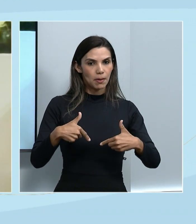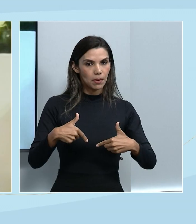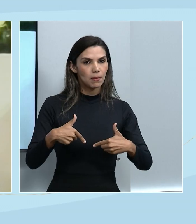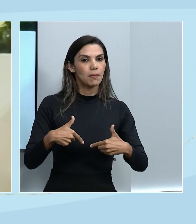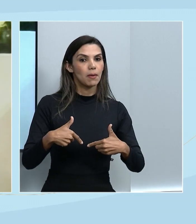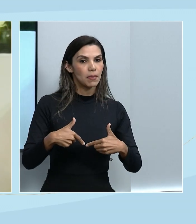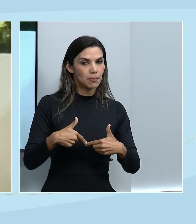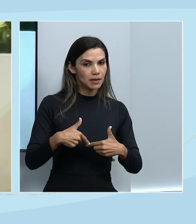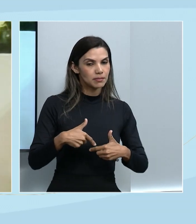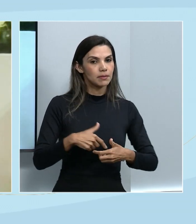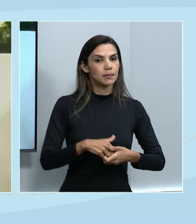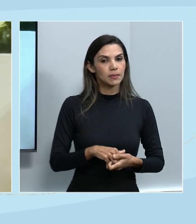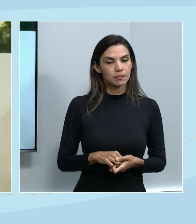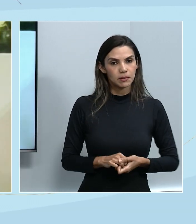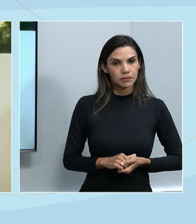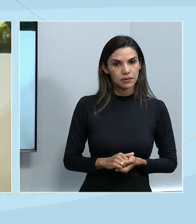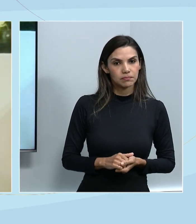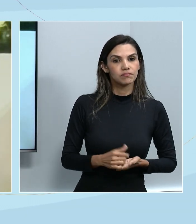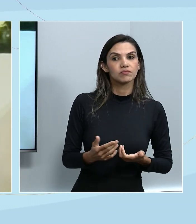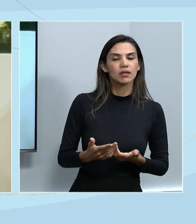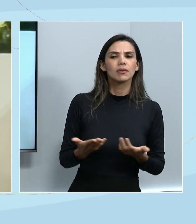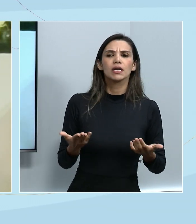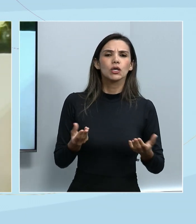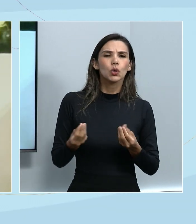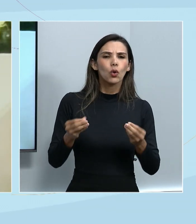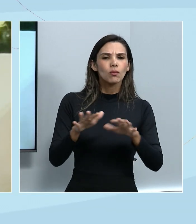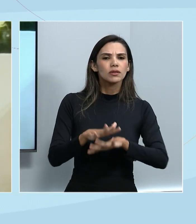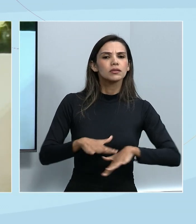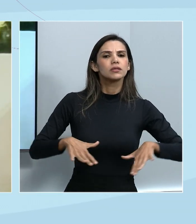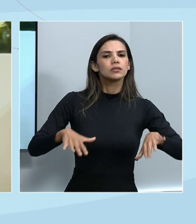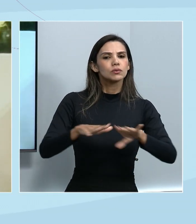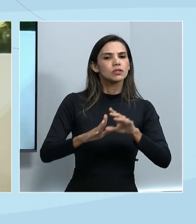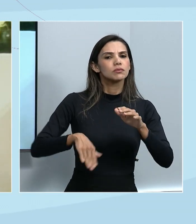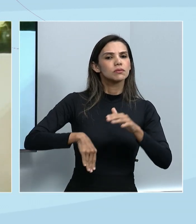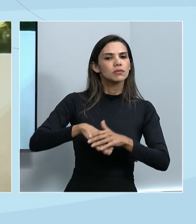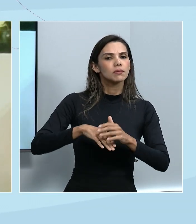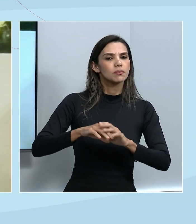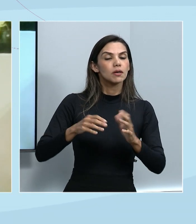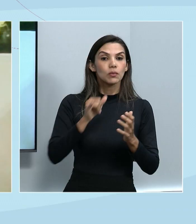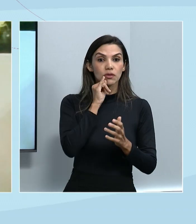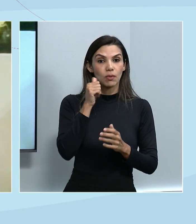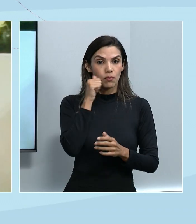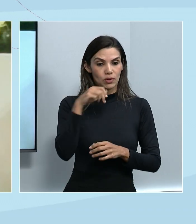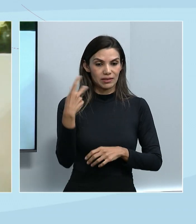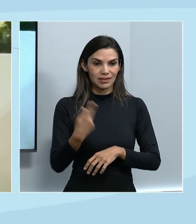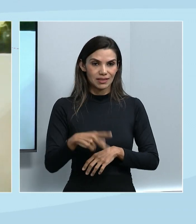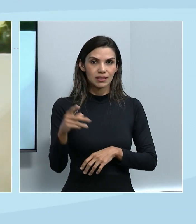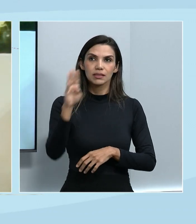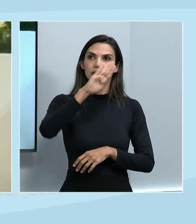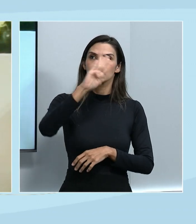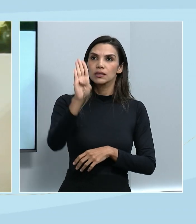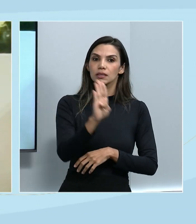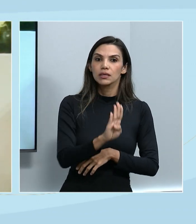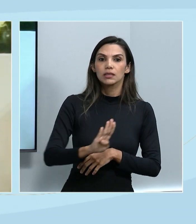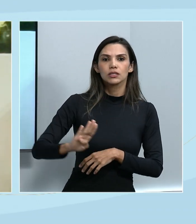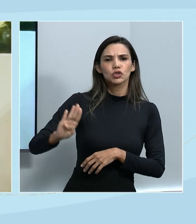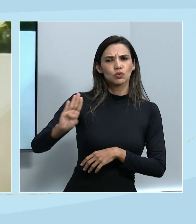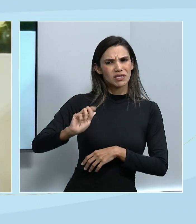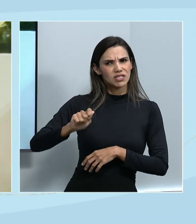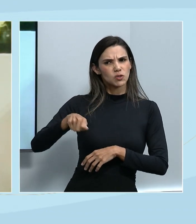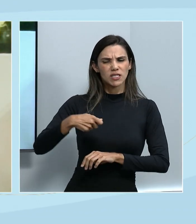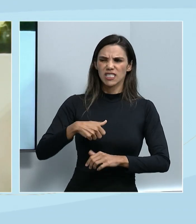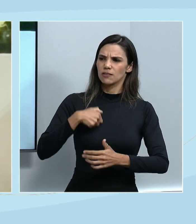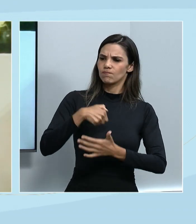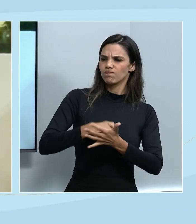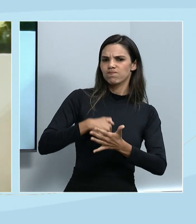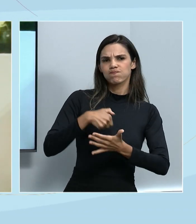quem está procurando abrir esse espaço. A mulher brasileira, de maneira geral, ela é muito lutadora,